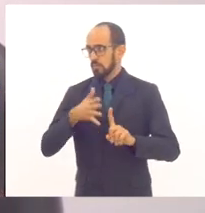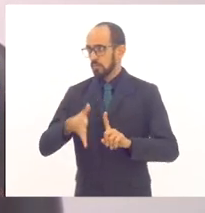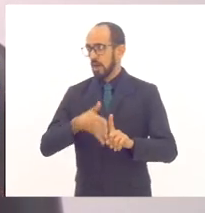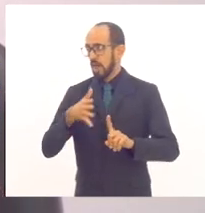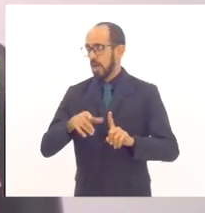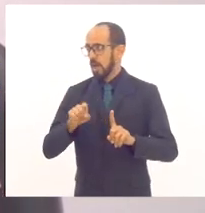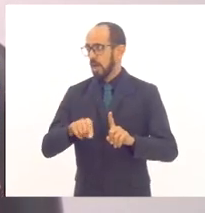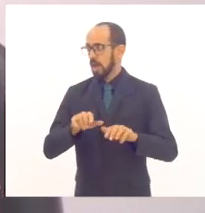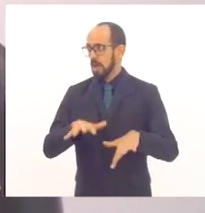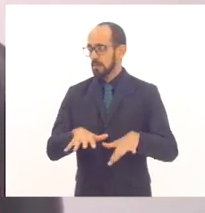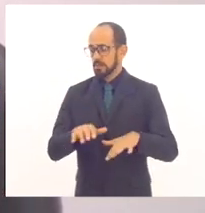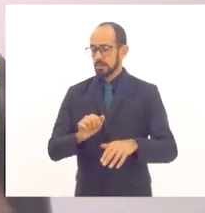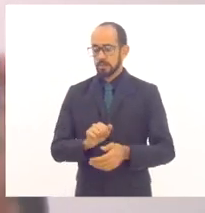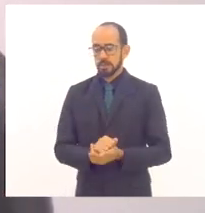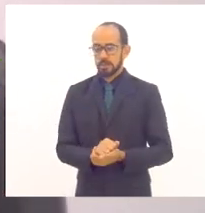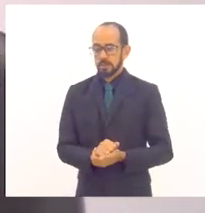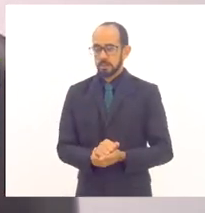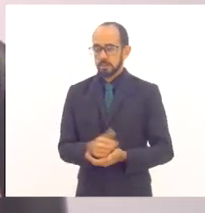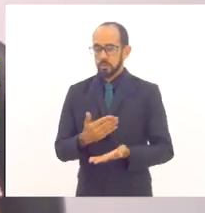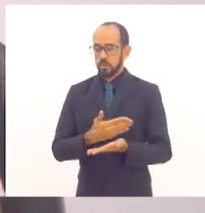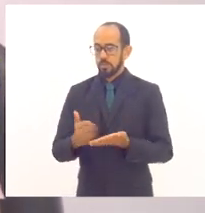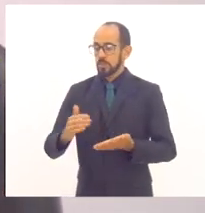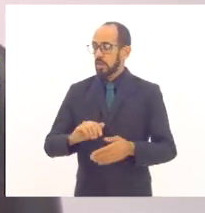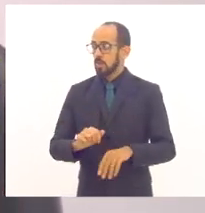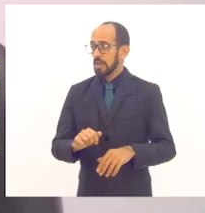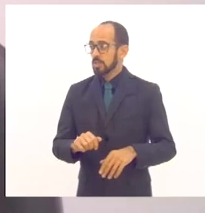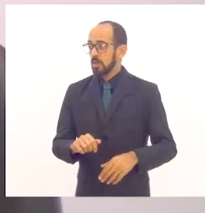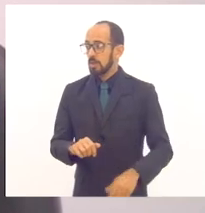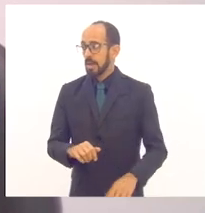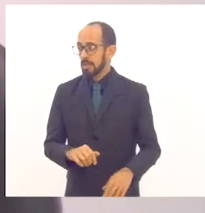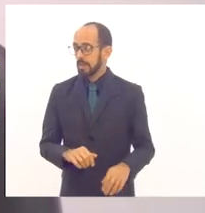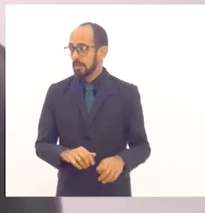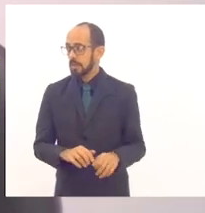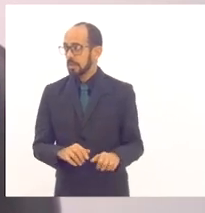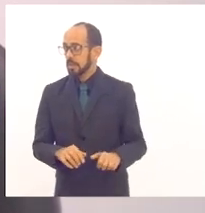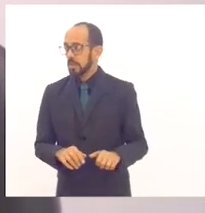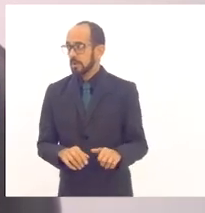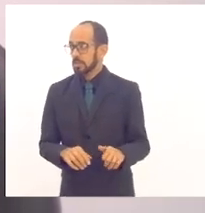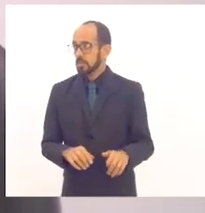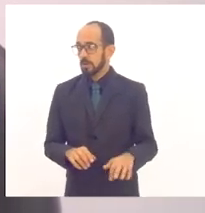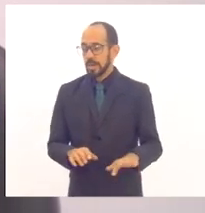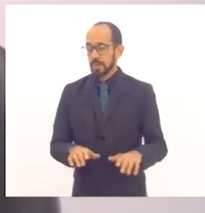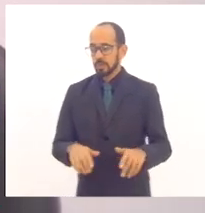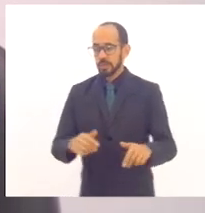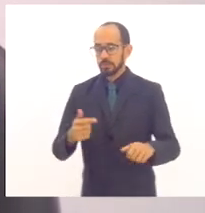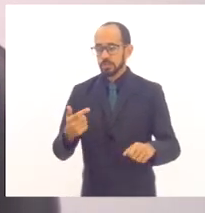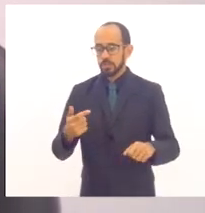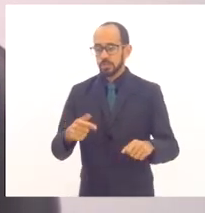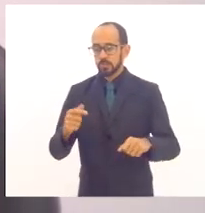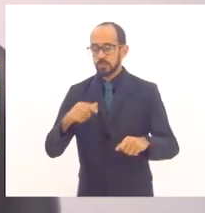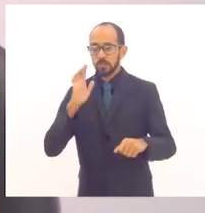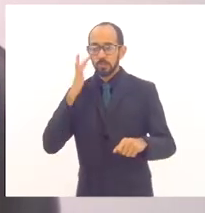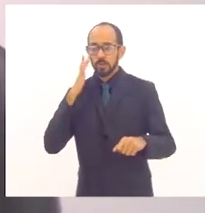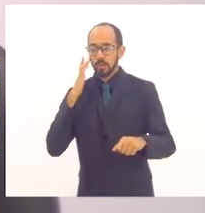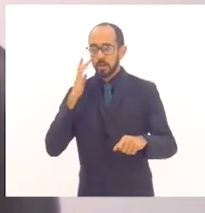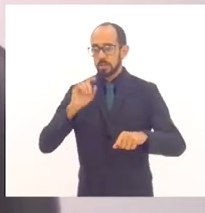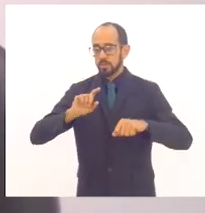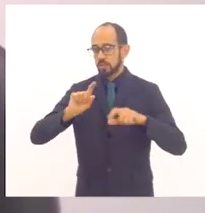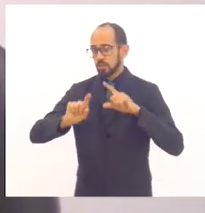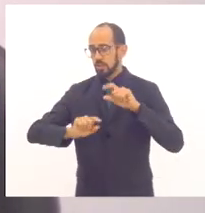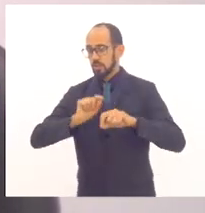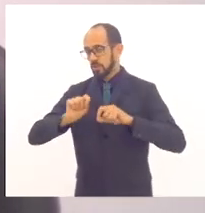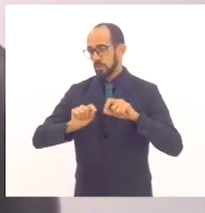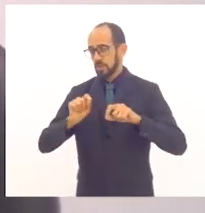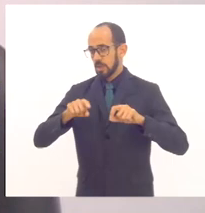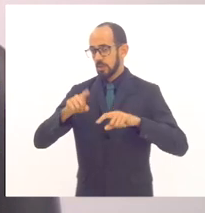disso. Inicialmente, também gostaria de dizer que essa é uma tarefa de patrimônio cultural e material. Hoje